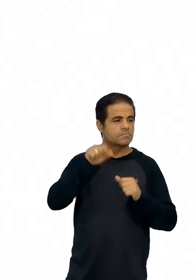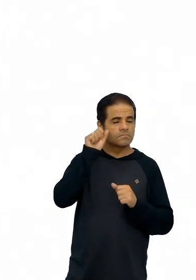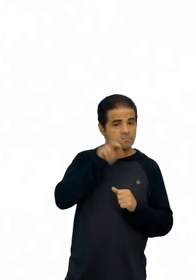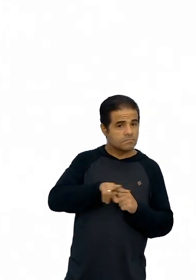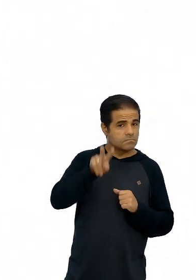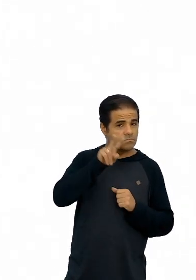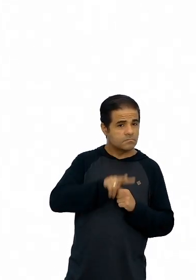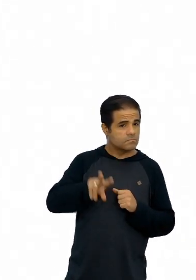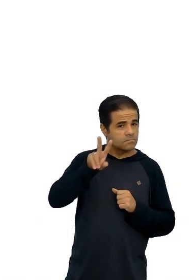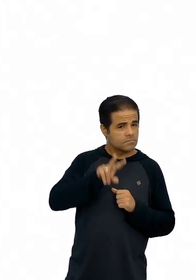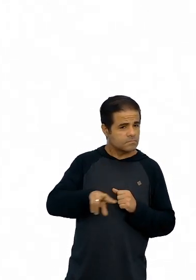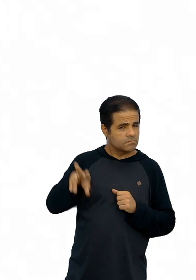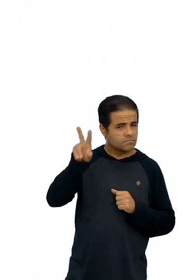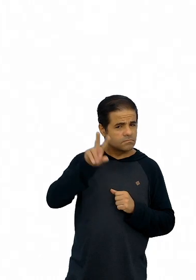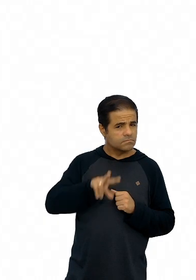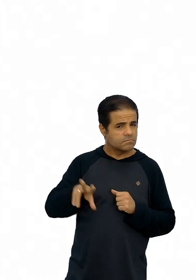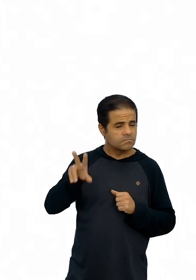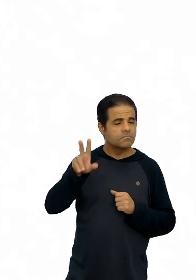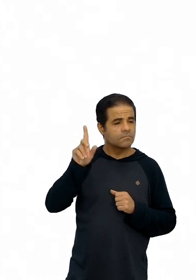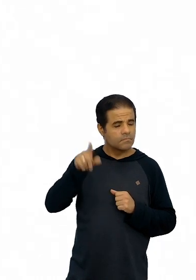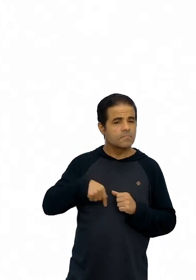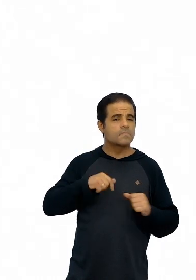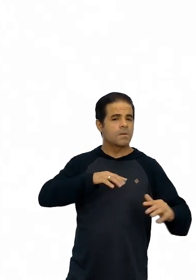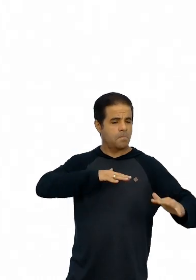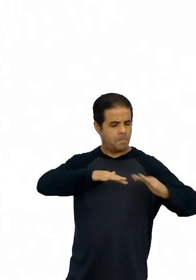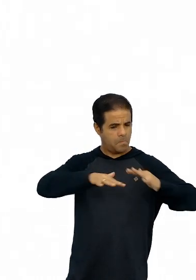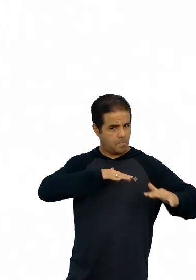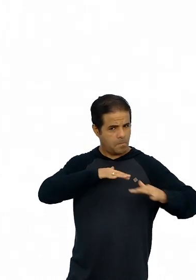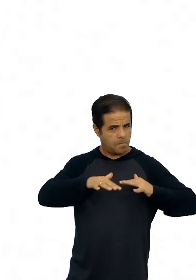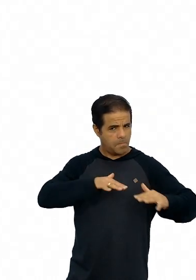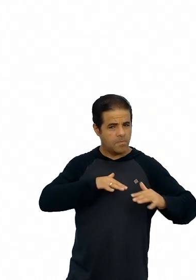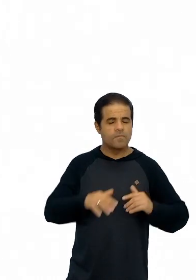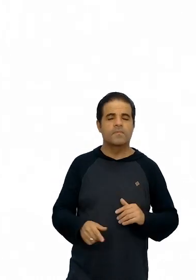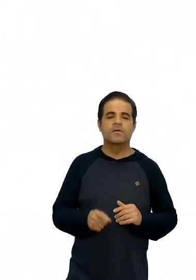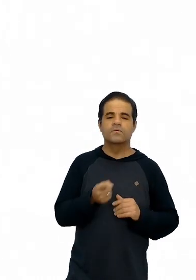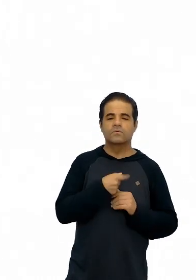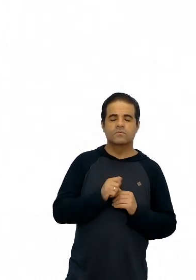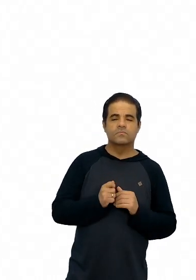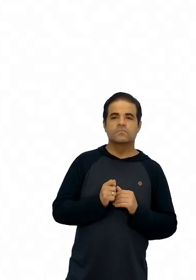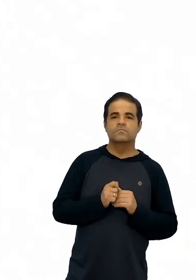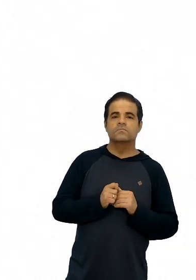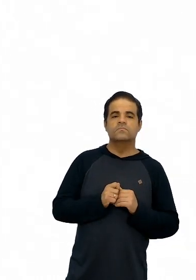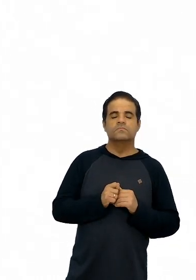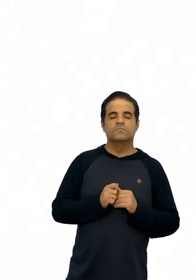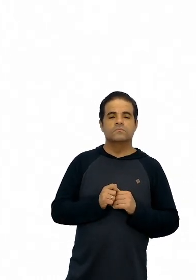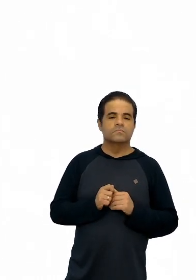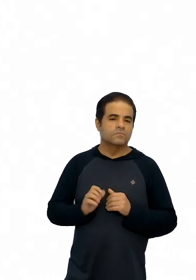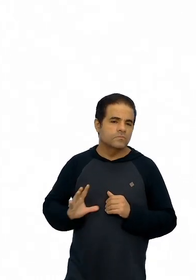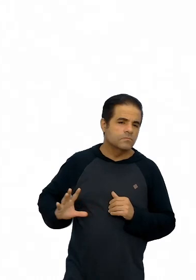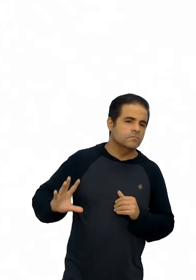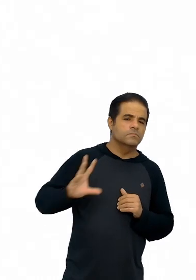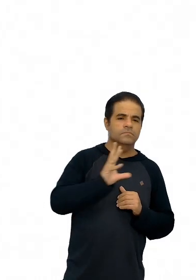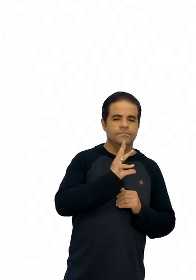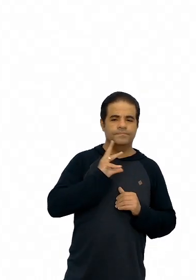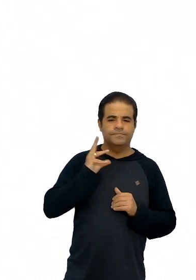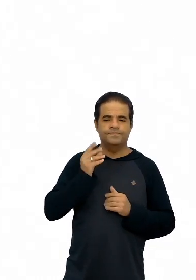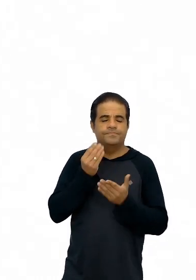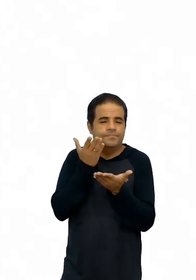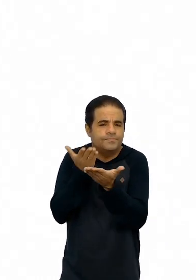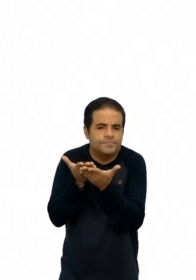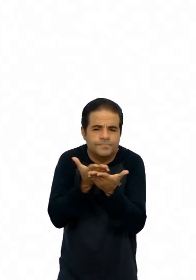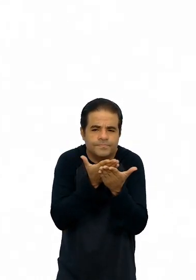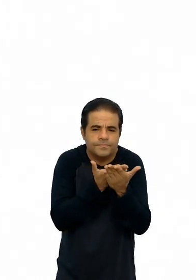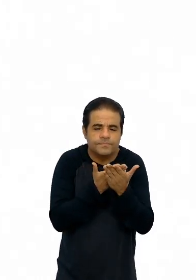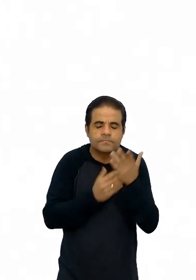avaliativos. Tá? Esse é sempre o movimento que a gente acaba fazendo, né, em todas as aulas, e